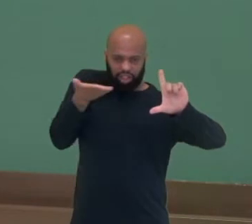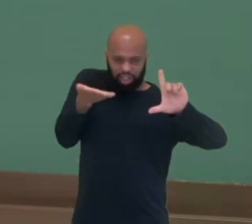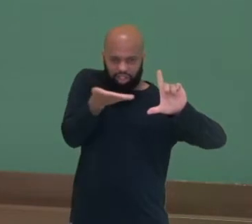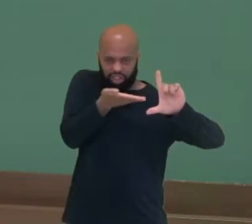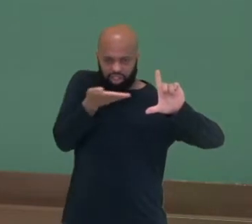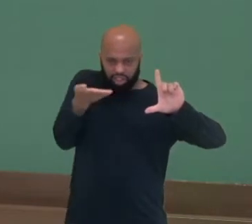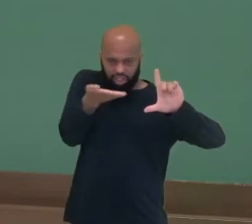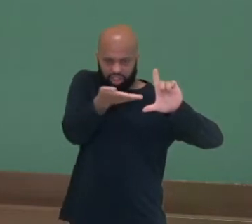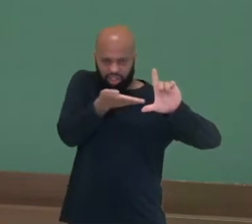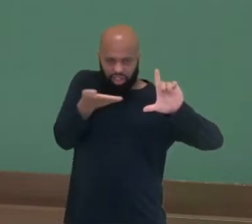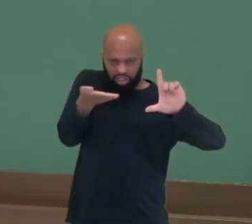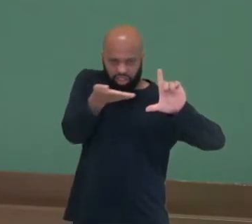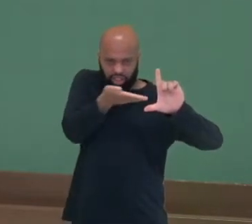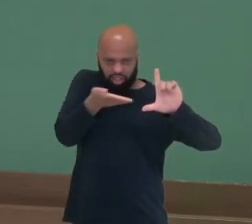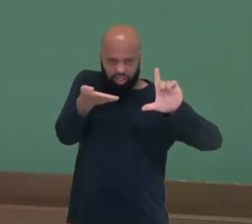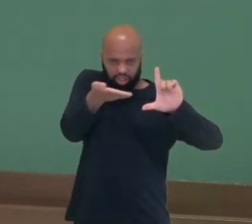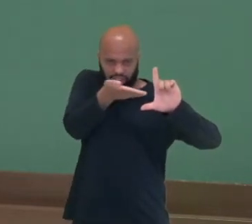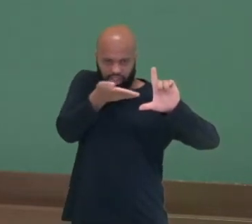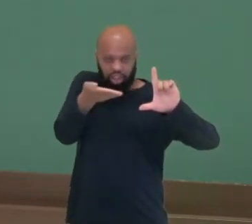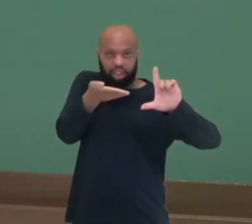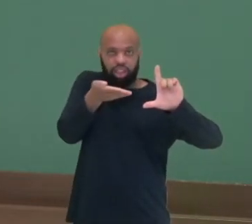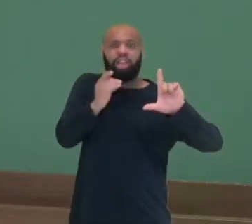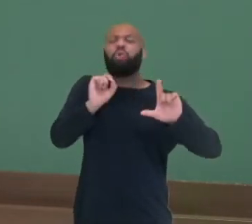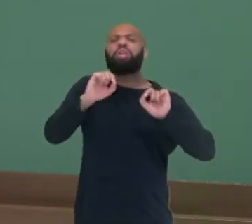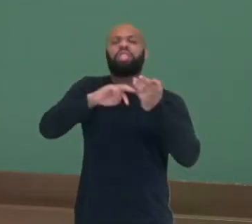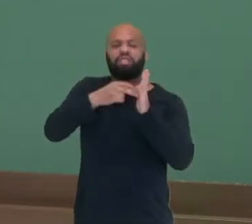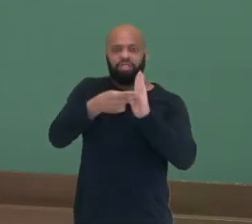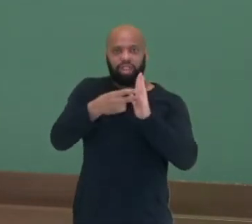que está em funcionamento os equipamentos